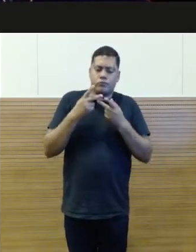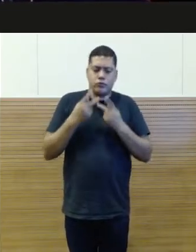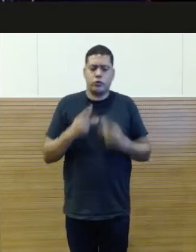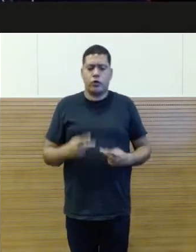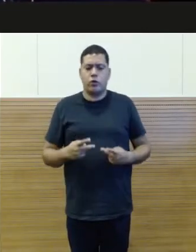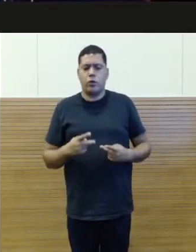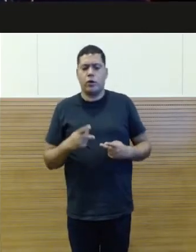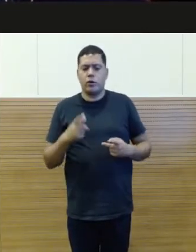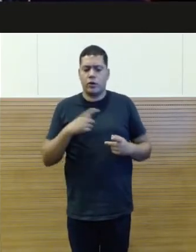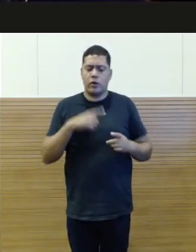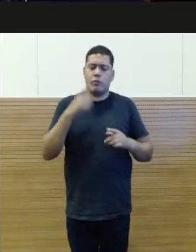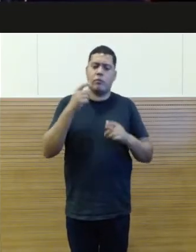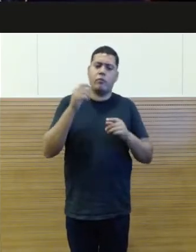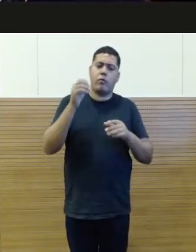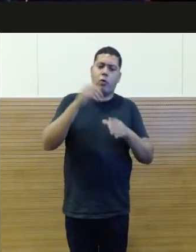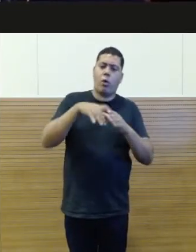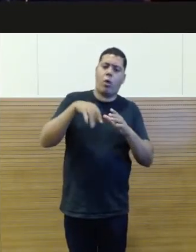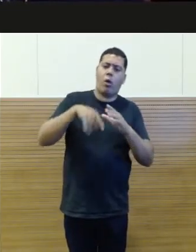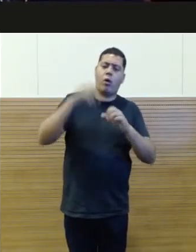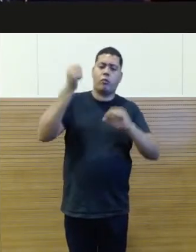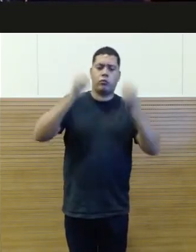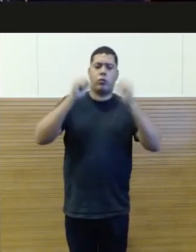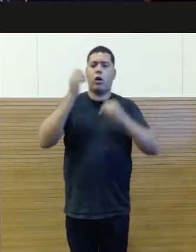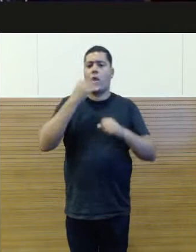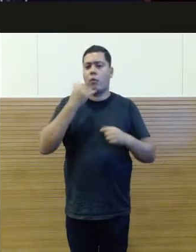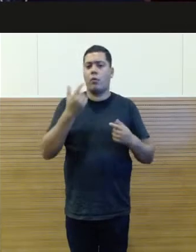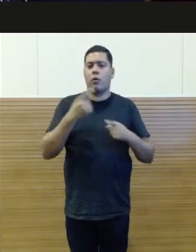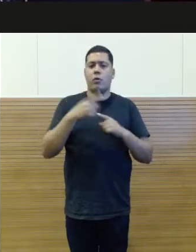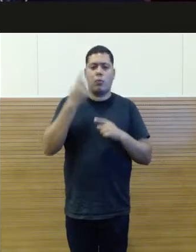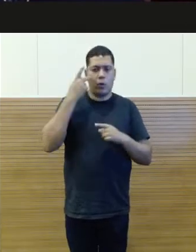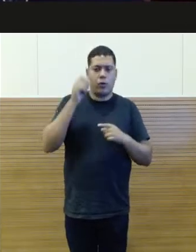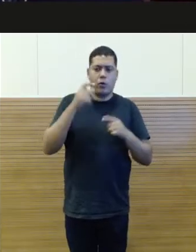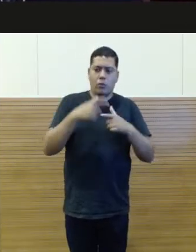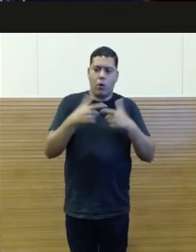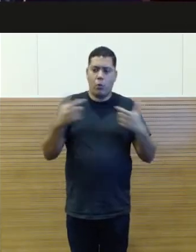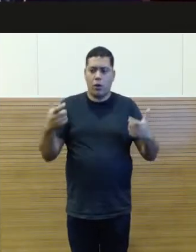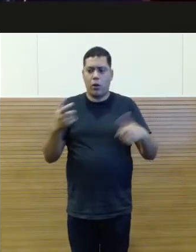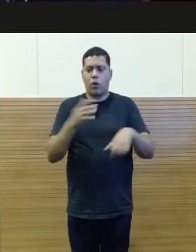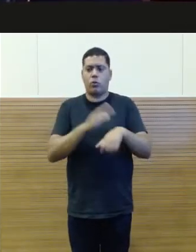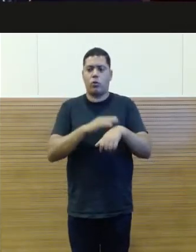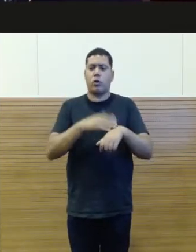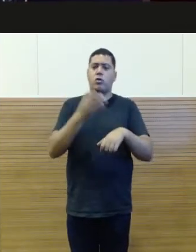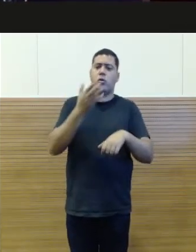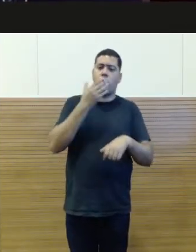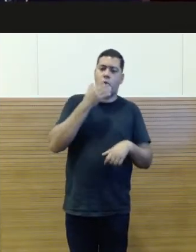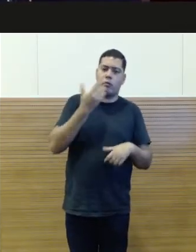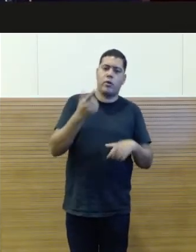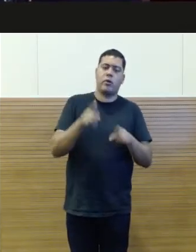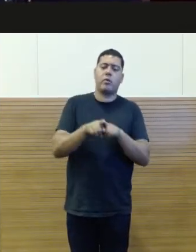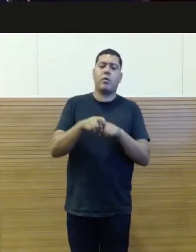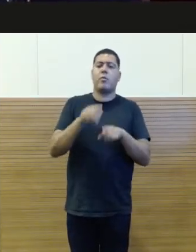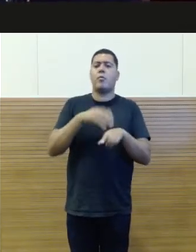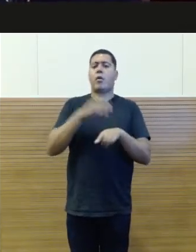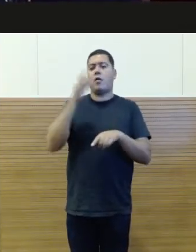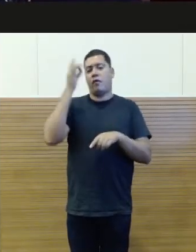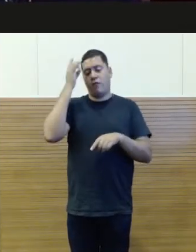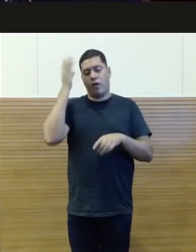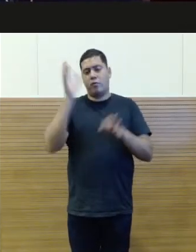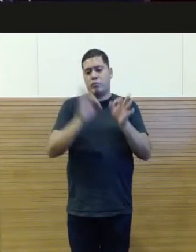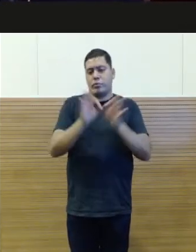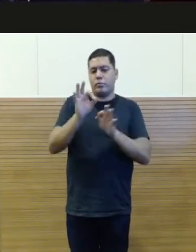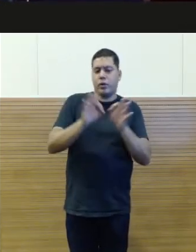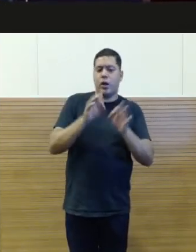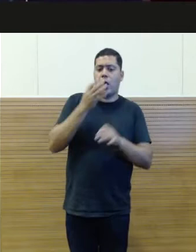humanas processam os alimentos? Basicamente, para aumentar a duração dos alimentos, para facilitar a preparação desses